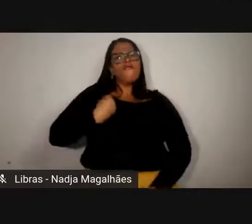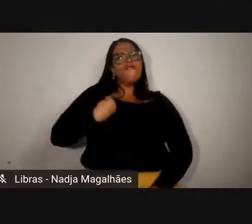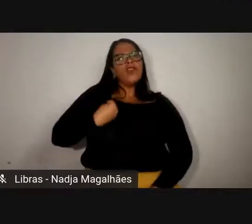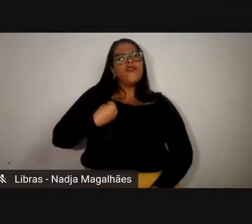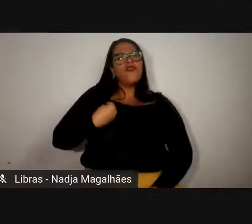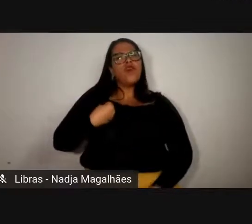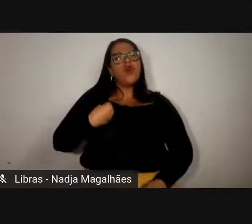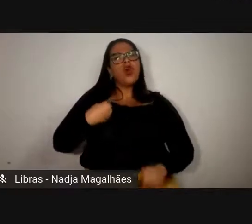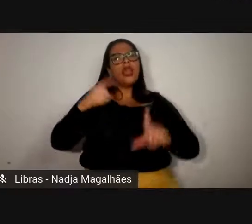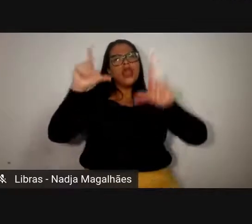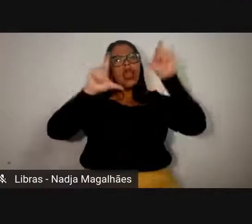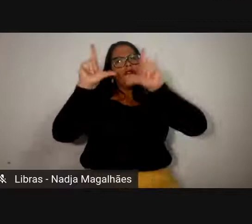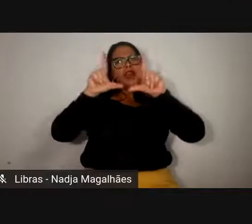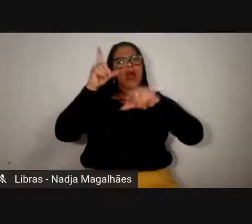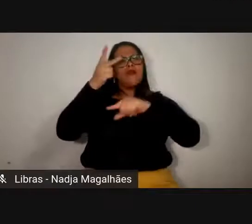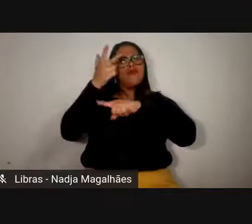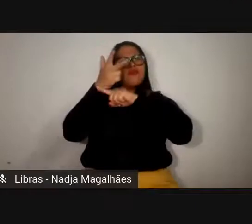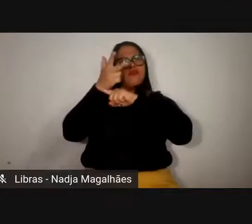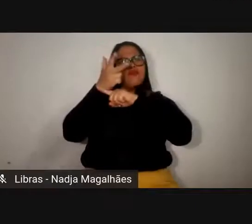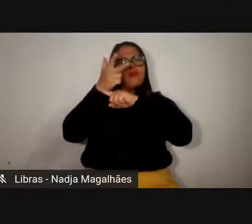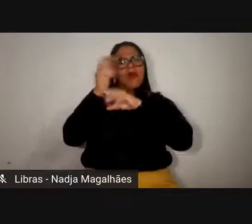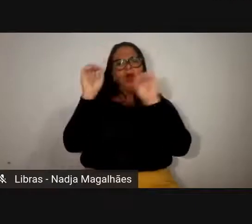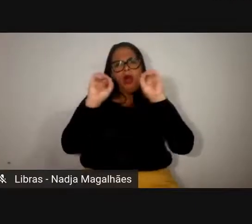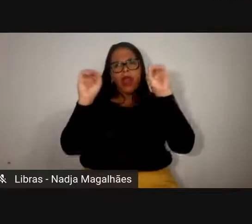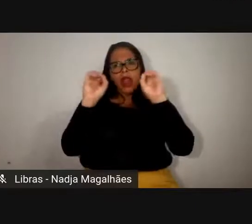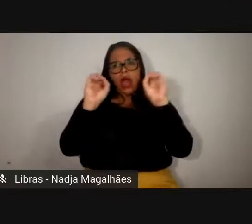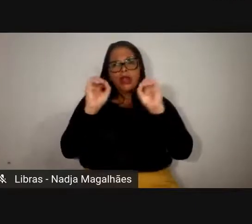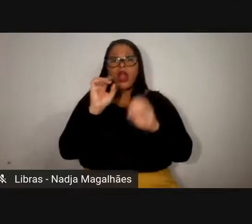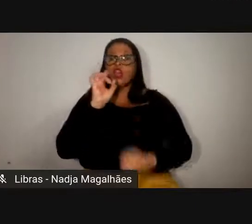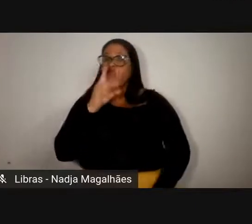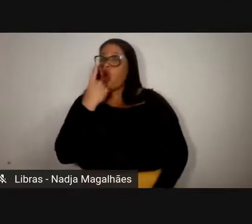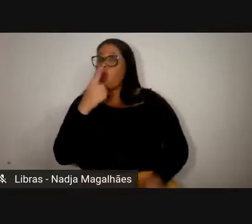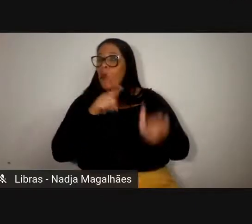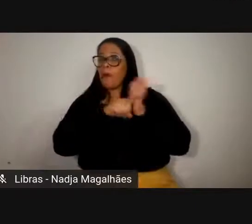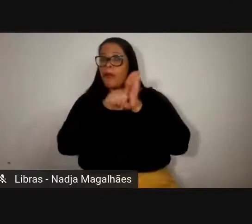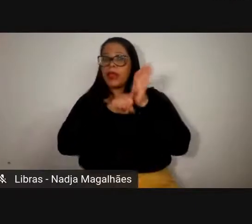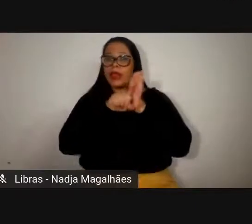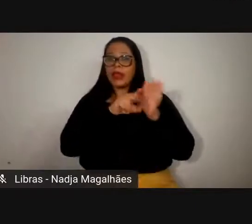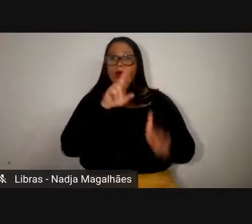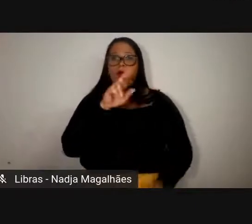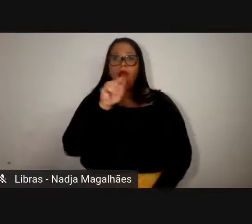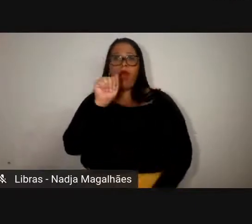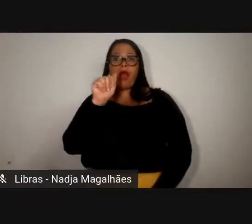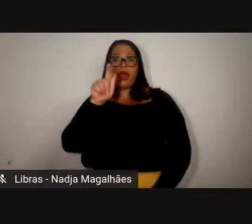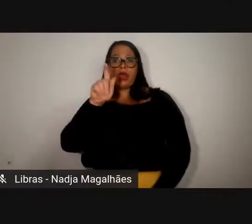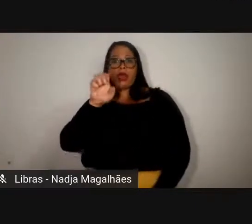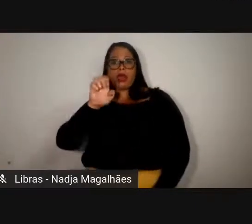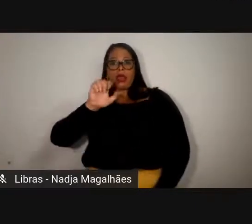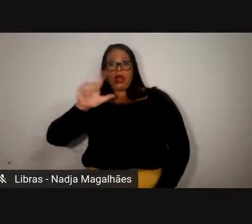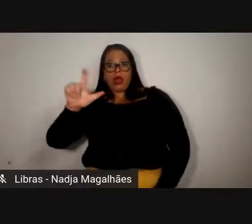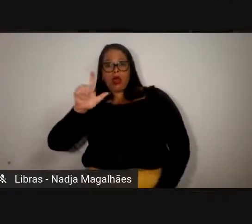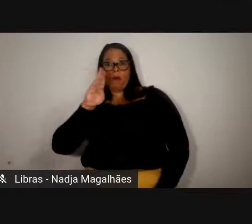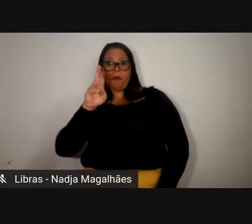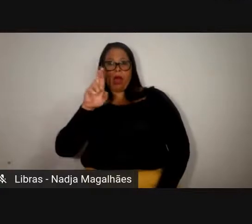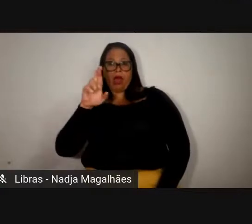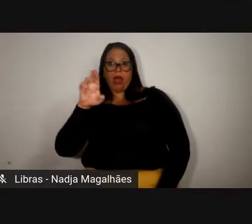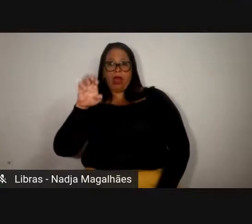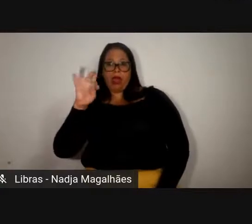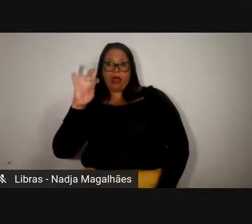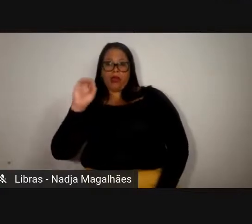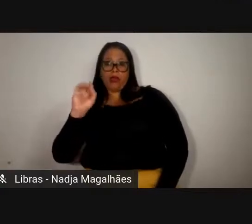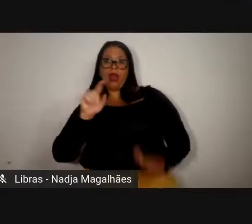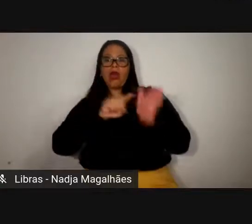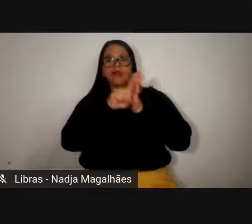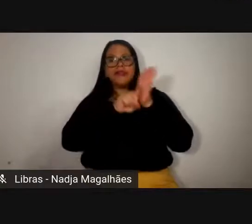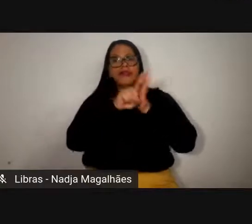O máximo que tinha de transmissão de plenário foi um estudo feito pela Raquel Barreto, no ano de 2018, que ela falou sobre transmissão de